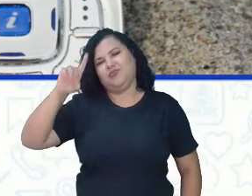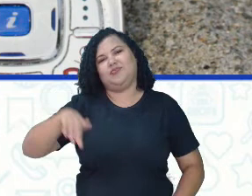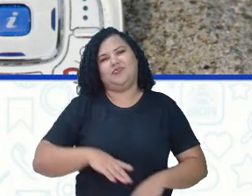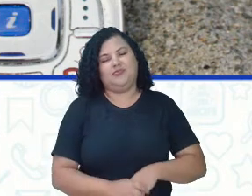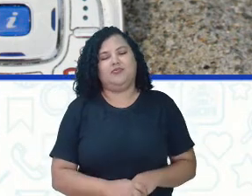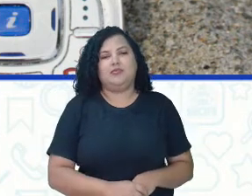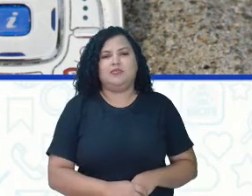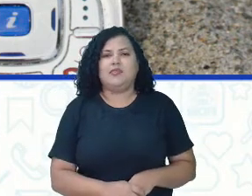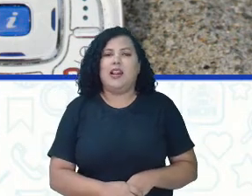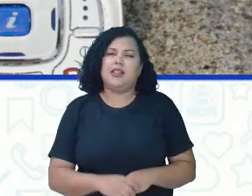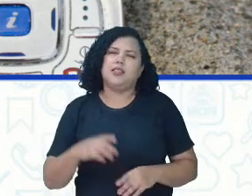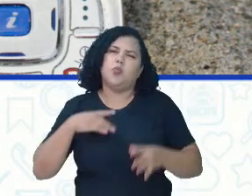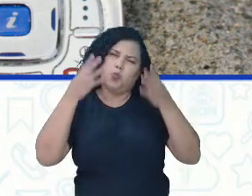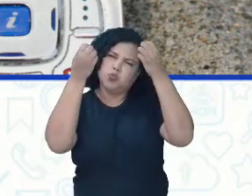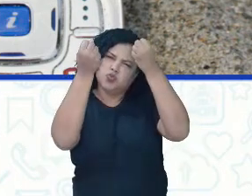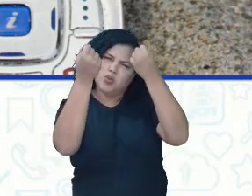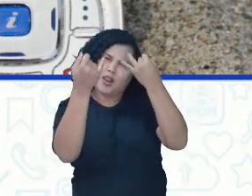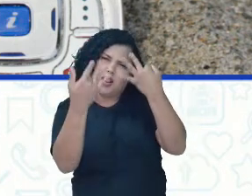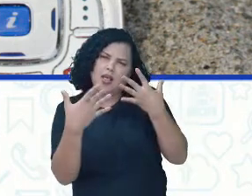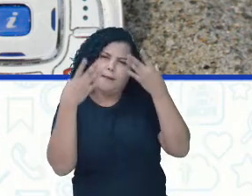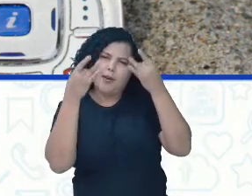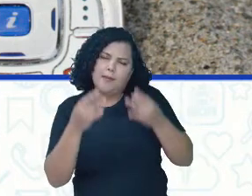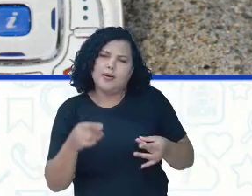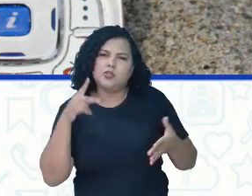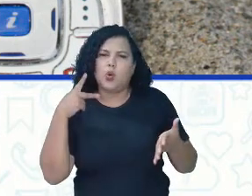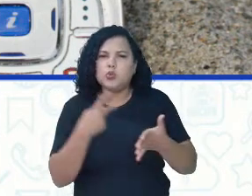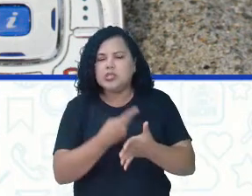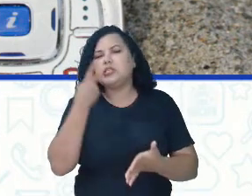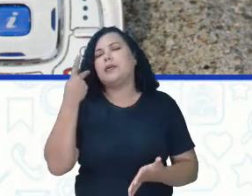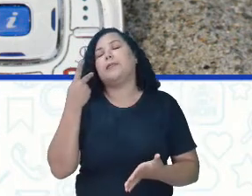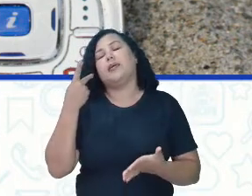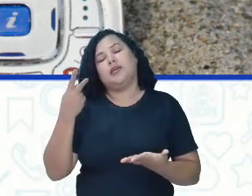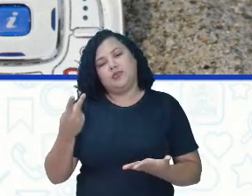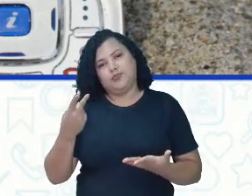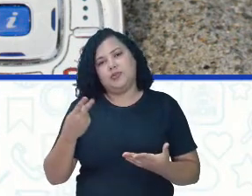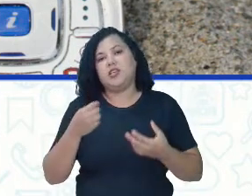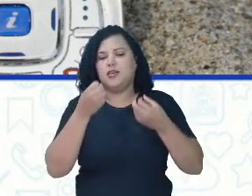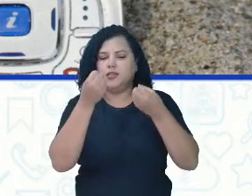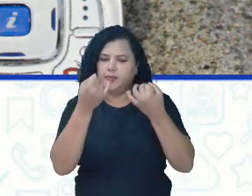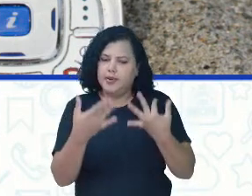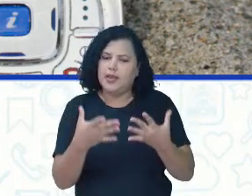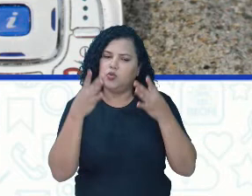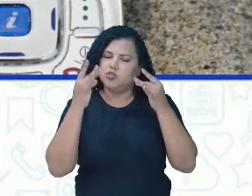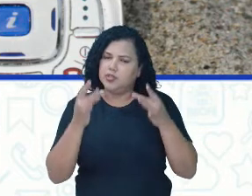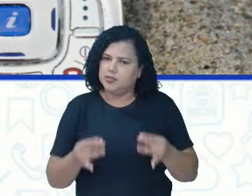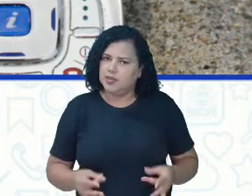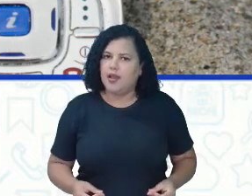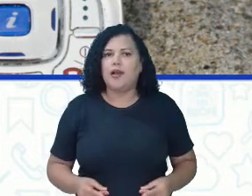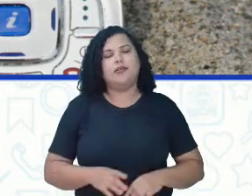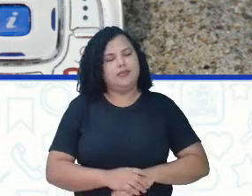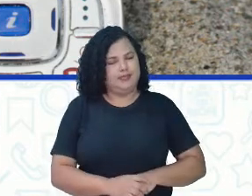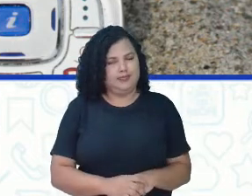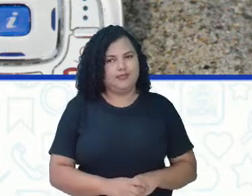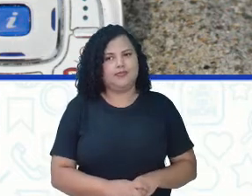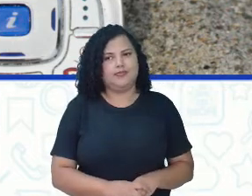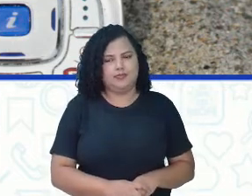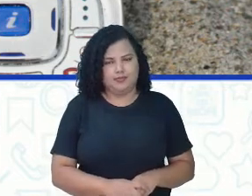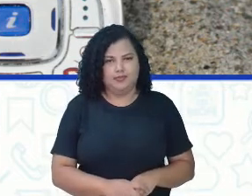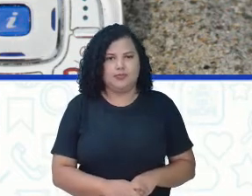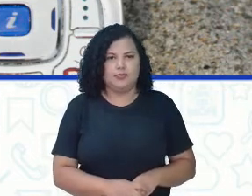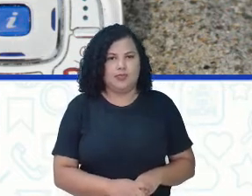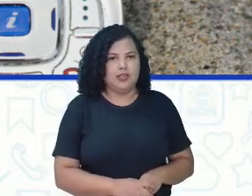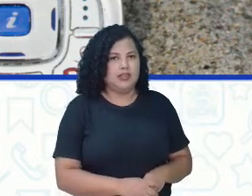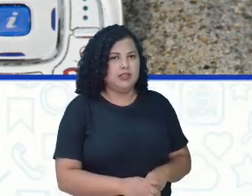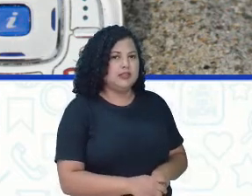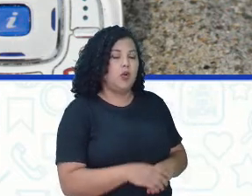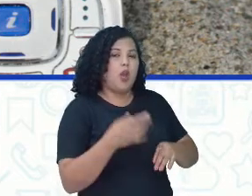Há uma descrição das sucessões de fatos que levaram o incidente a ser notado pela personagem que narra a história. Então, essa aqui